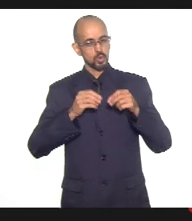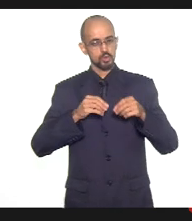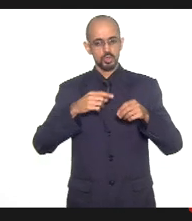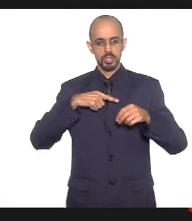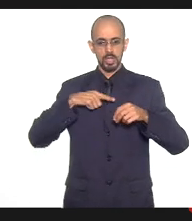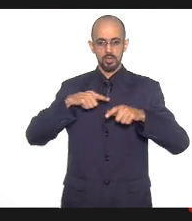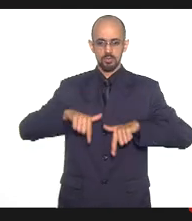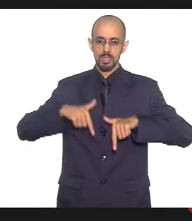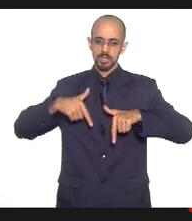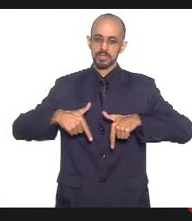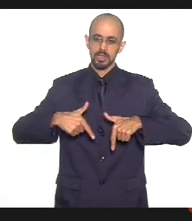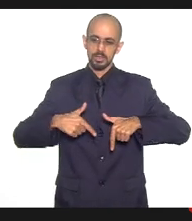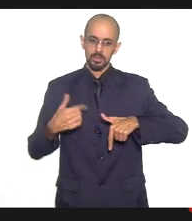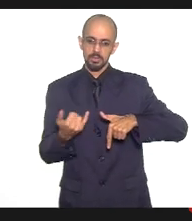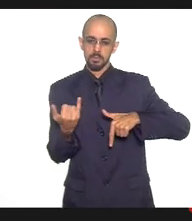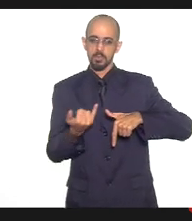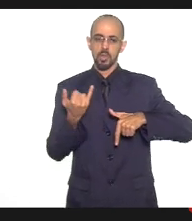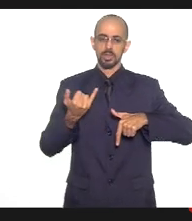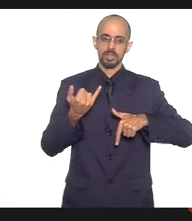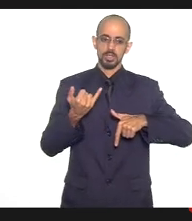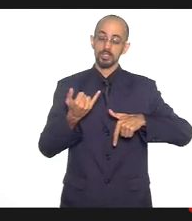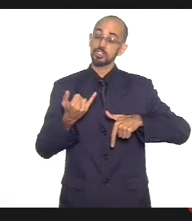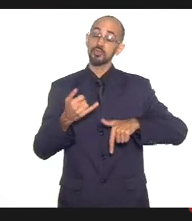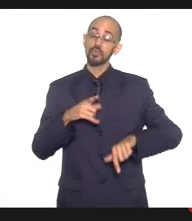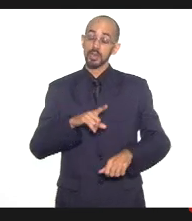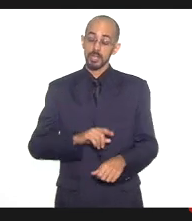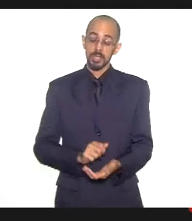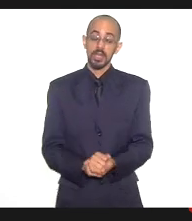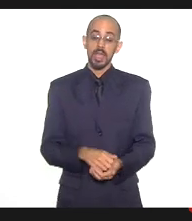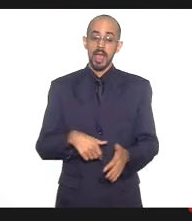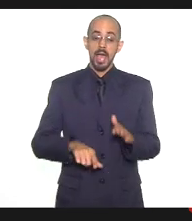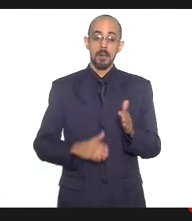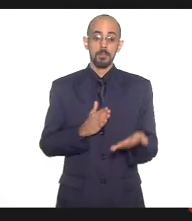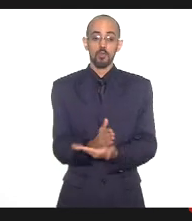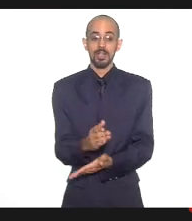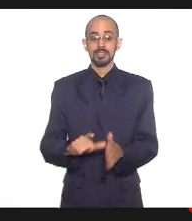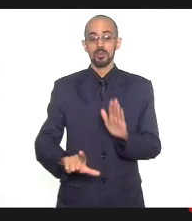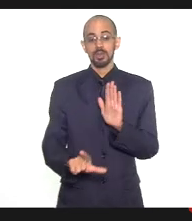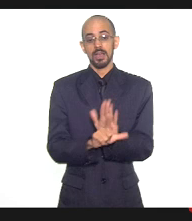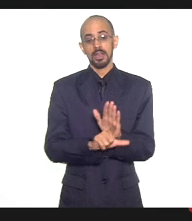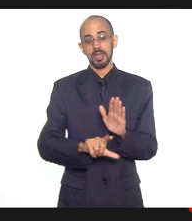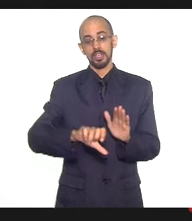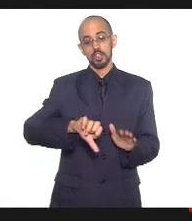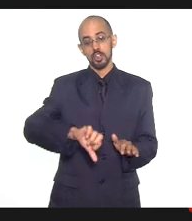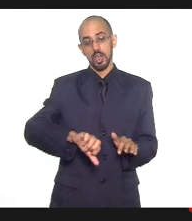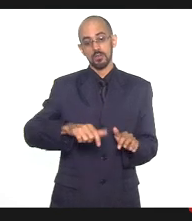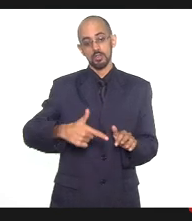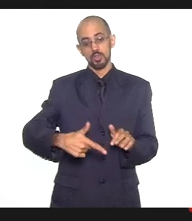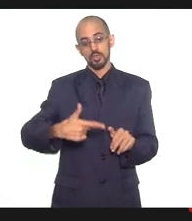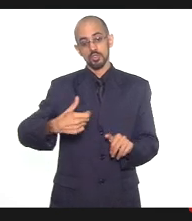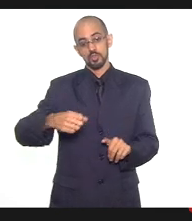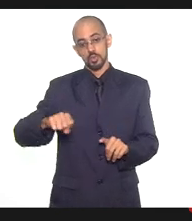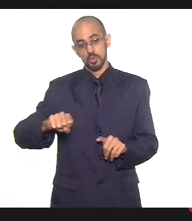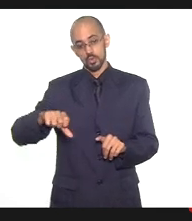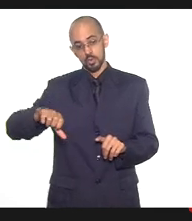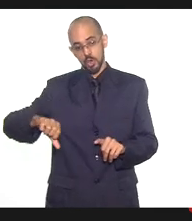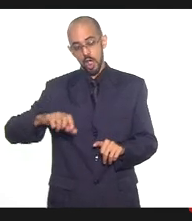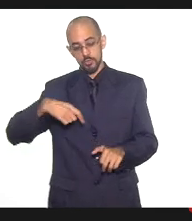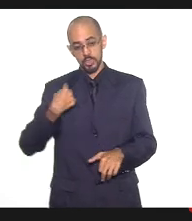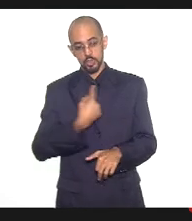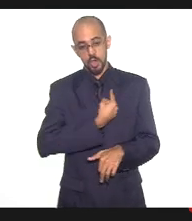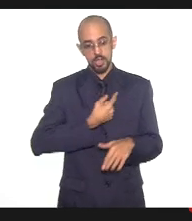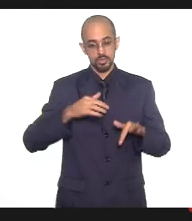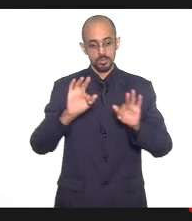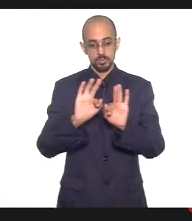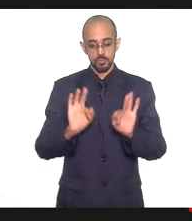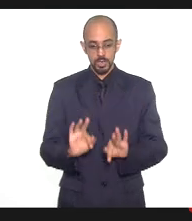fundamental, diria que foi crítica, né, na aprovação da Lei 9289. Enfim, a gente ficou muito feliz, eu acho que são iniciativas que